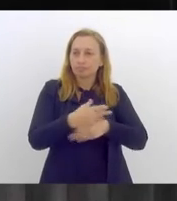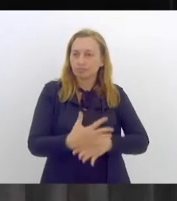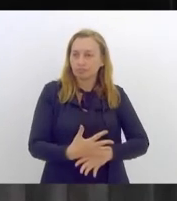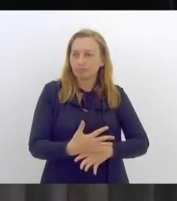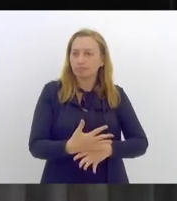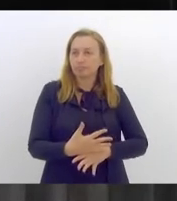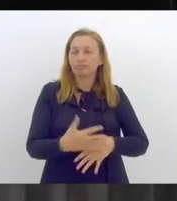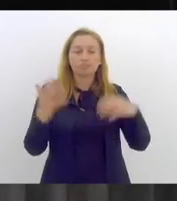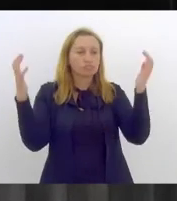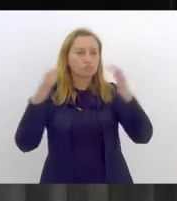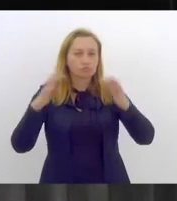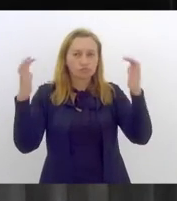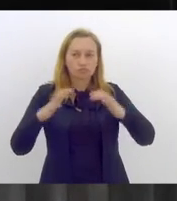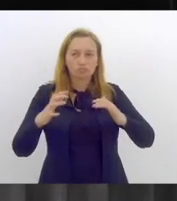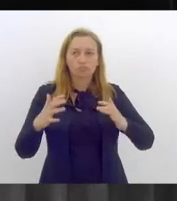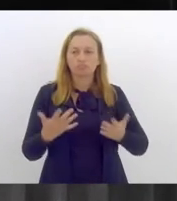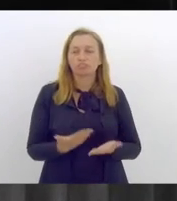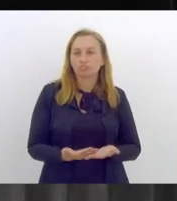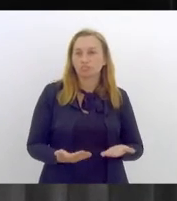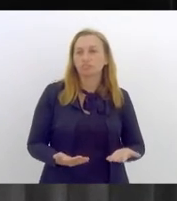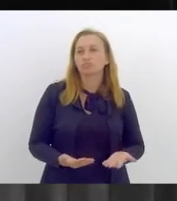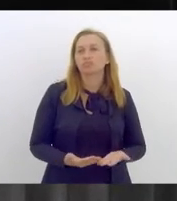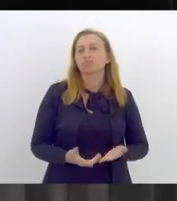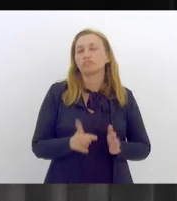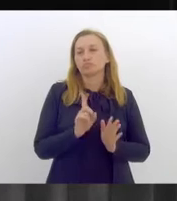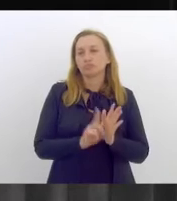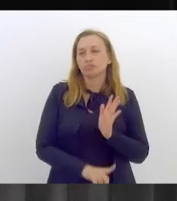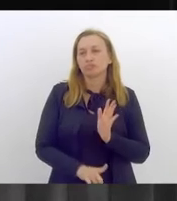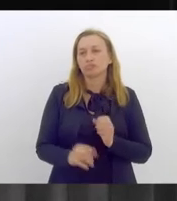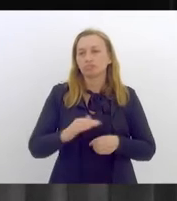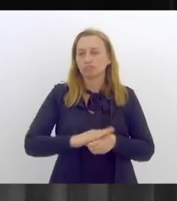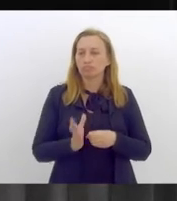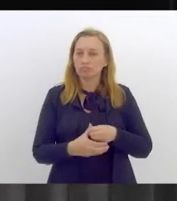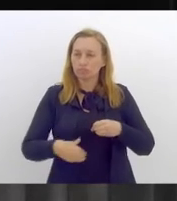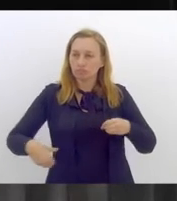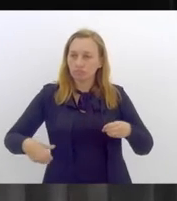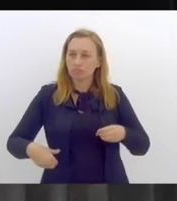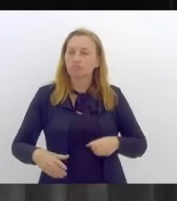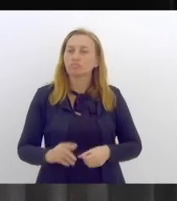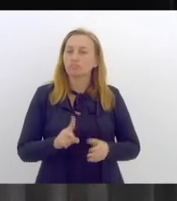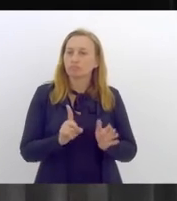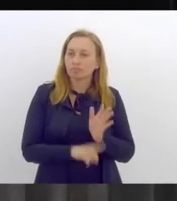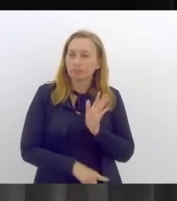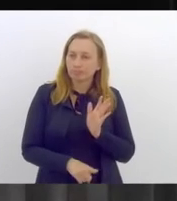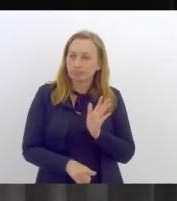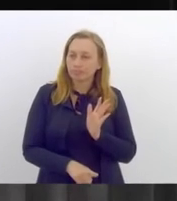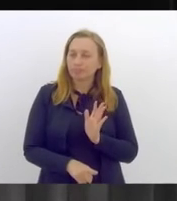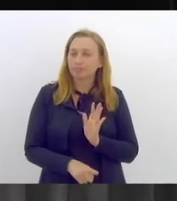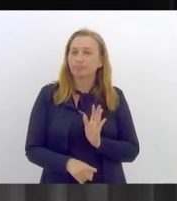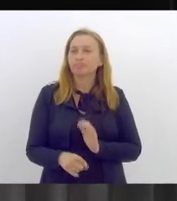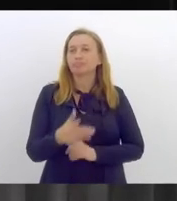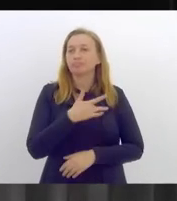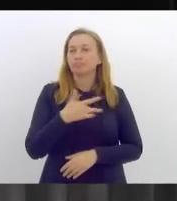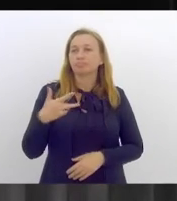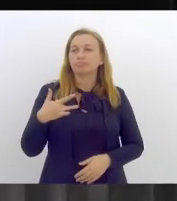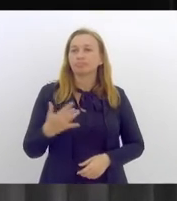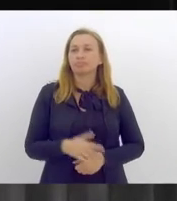de enchente. Ou seja, se reduz no saneamento, se reduz na